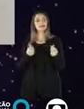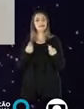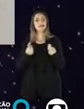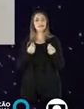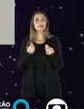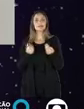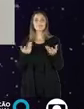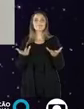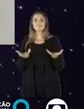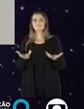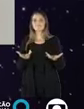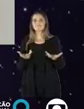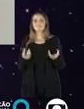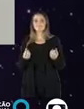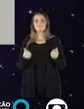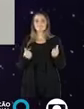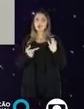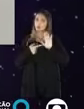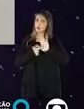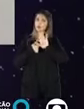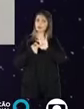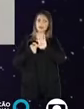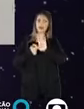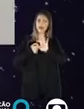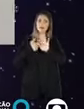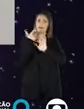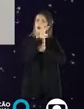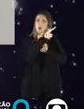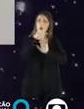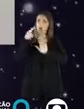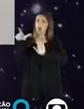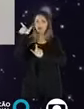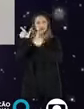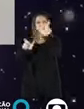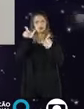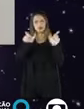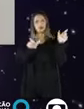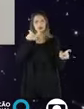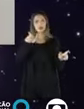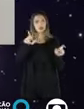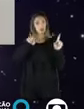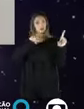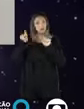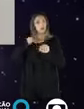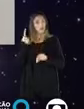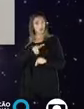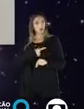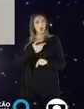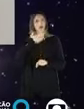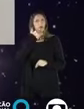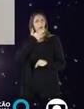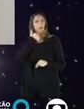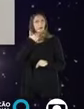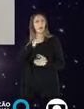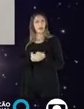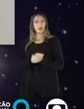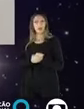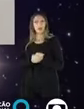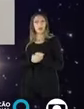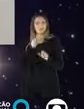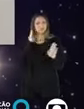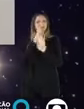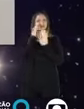a querer, enfim, mostrar para as pessoas, né, que as nossas escolhas alimentares têm um impacto